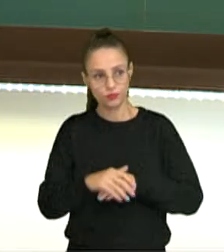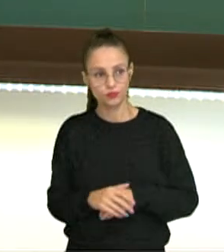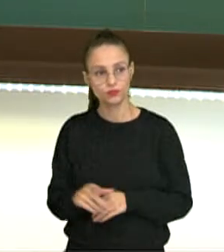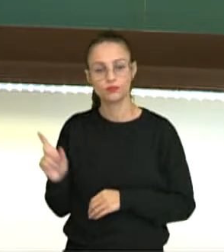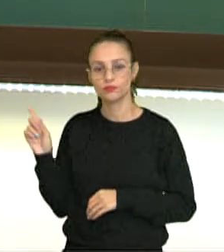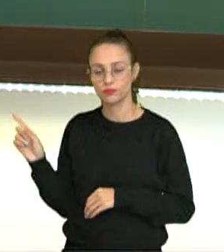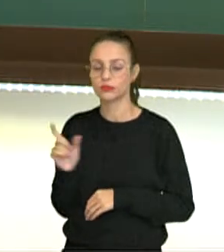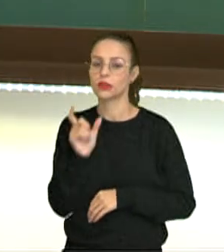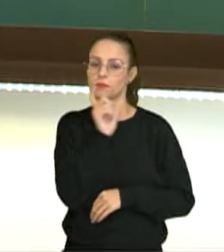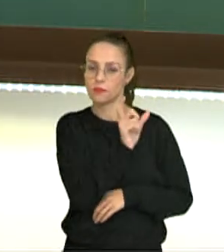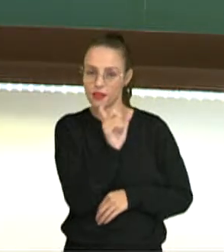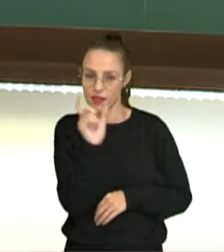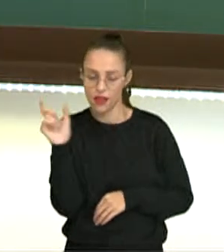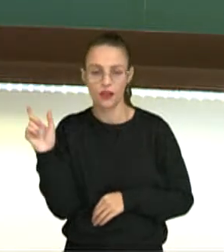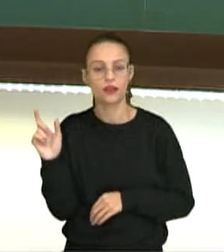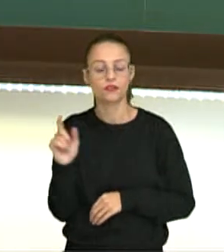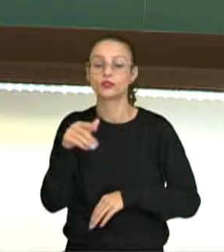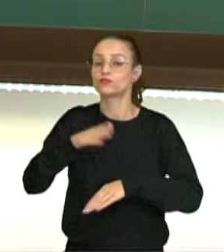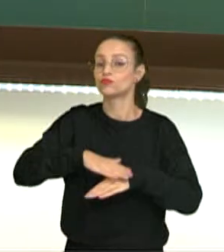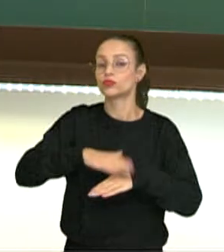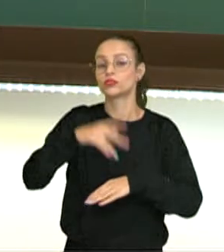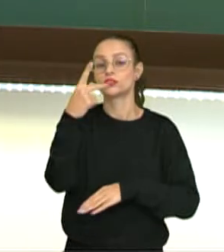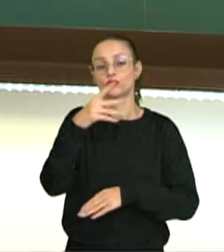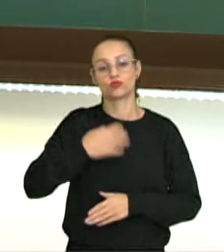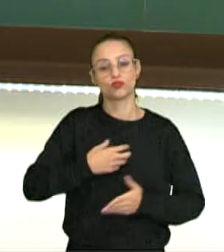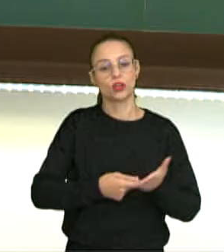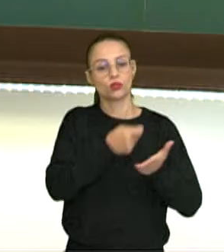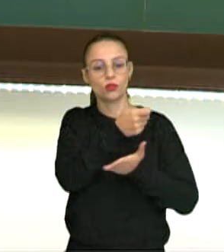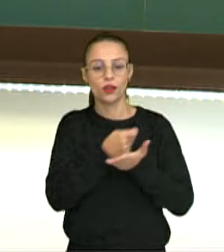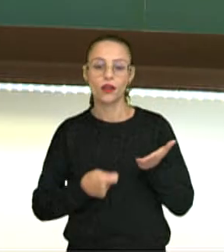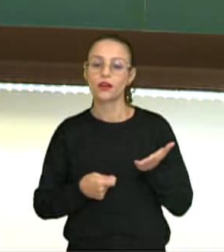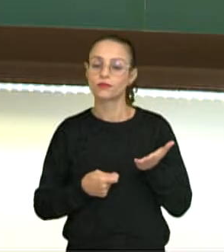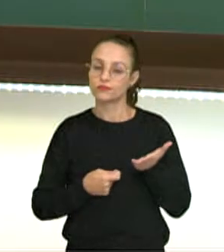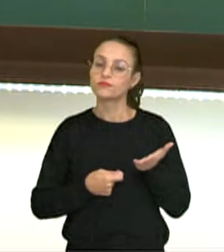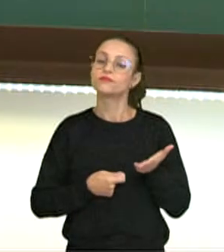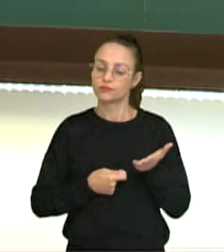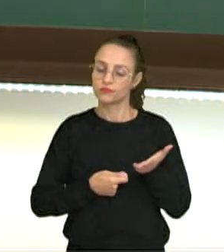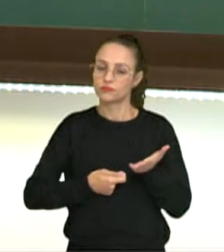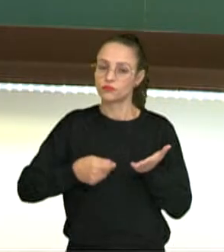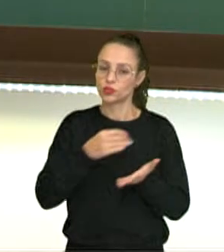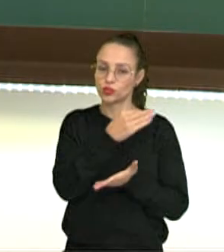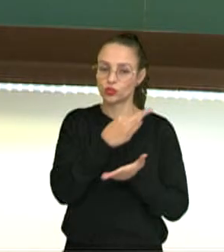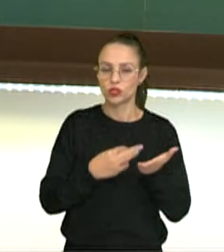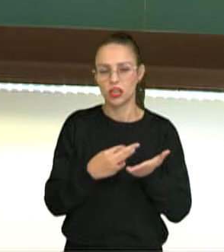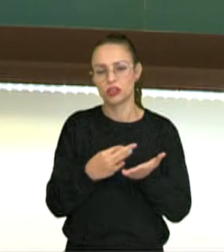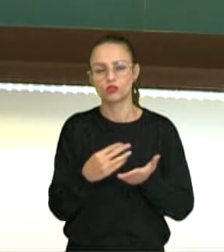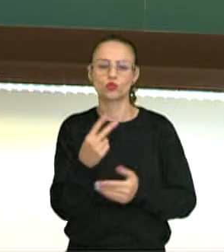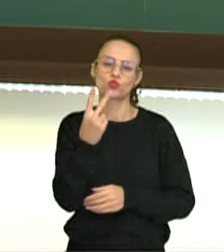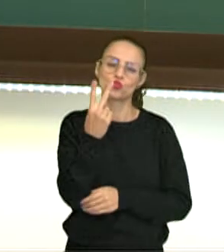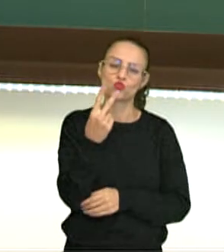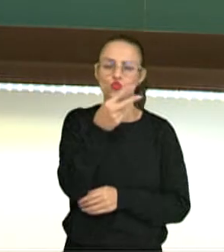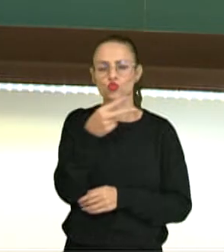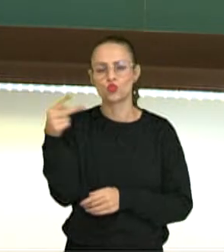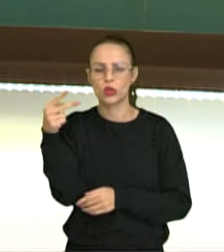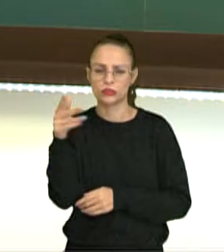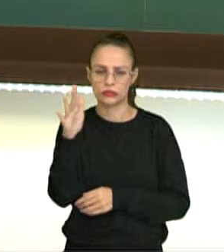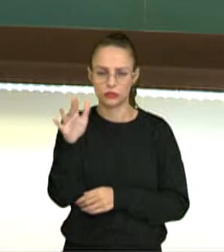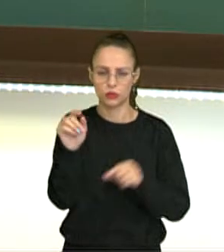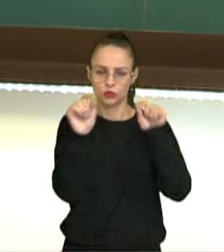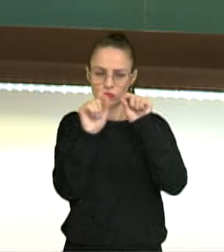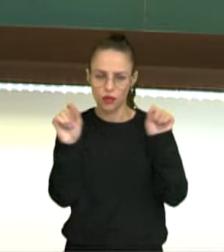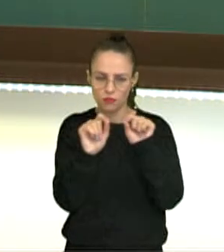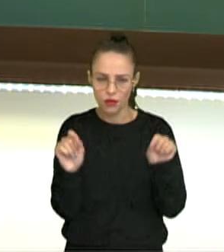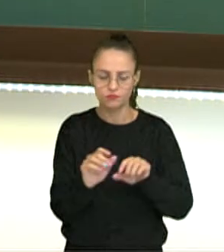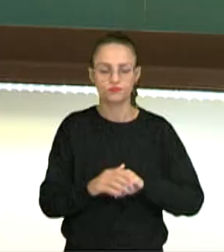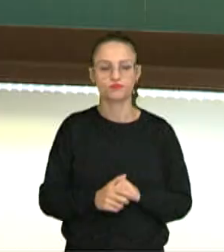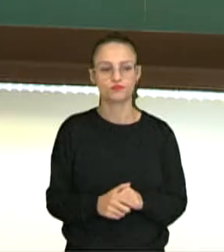estas palavras aqui e com as tuas próprias palavras, redigir o quê? Uma ou duas linhas para dar certo o teu resumo parágrafo a